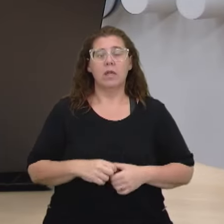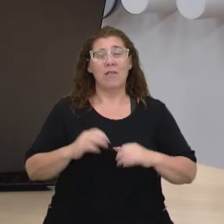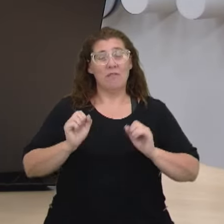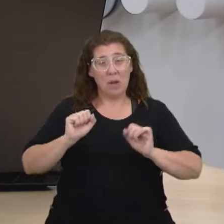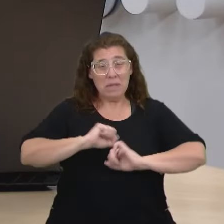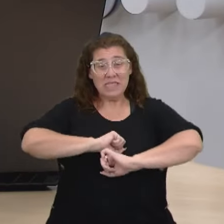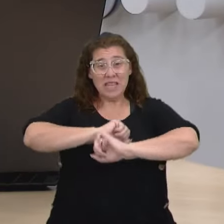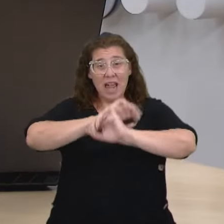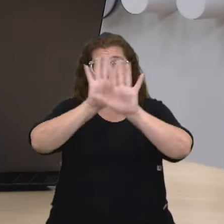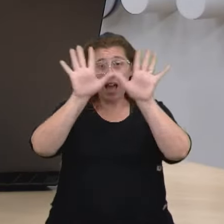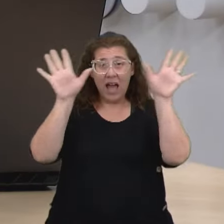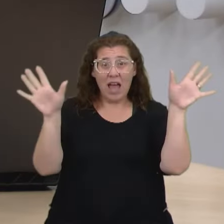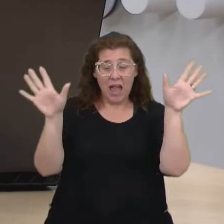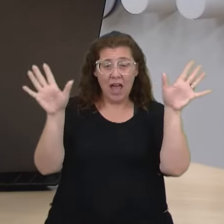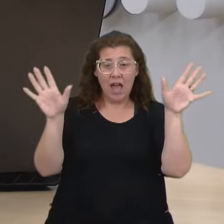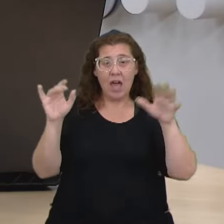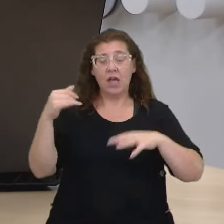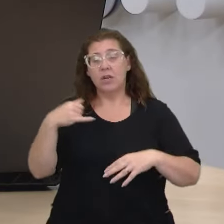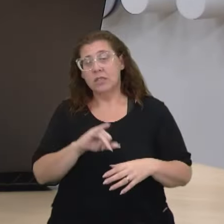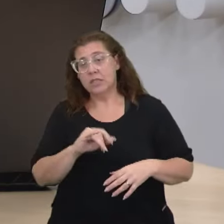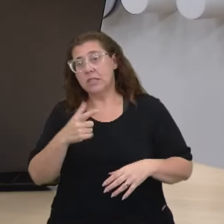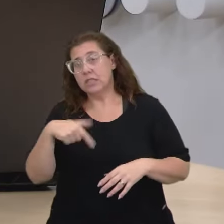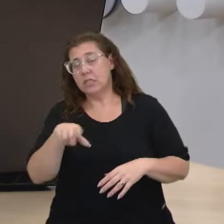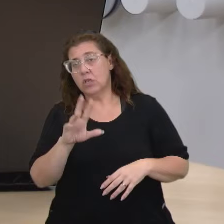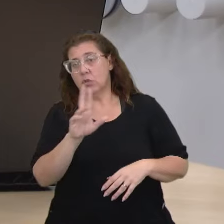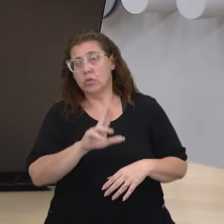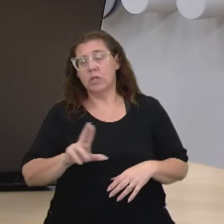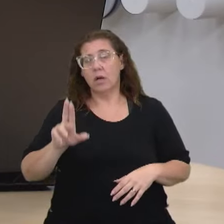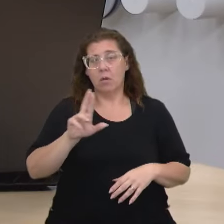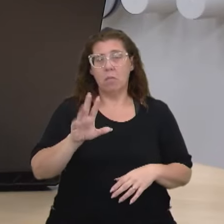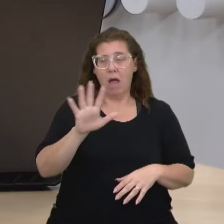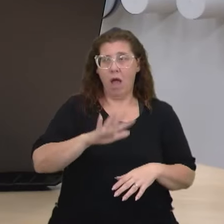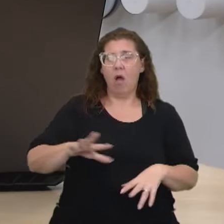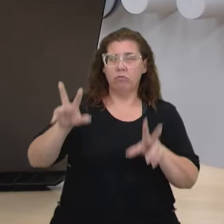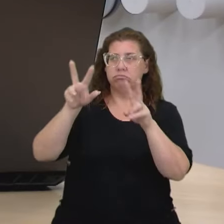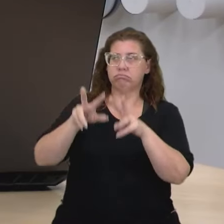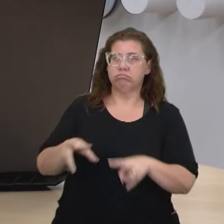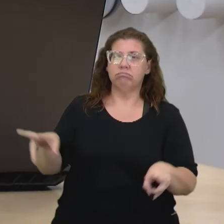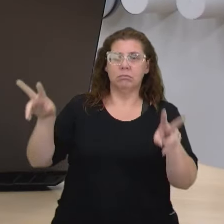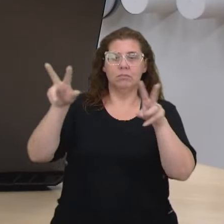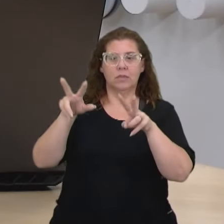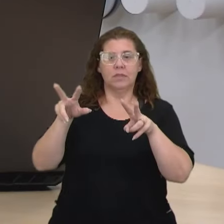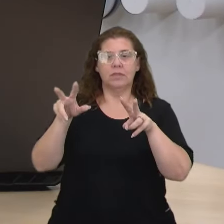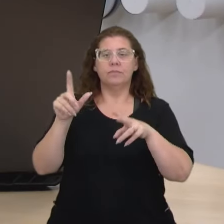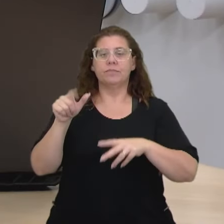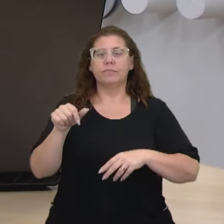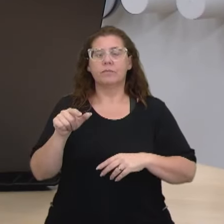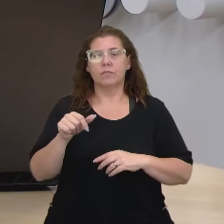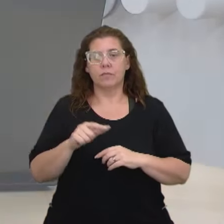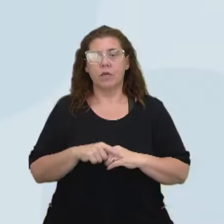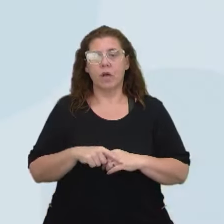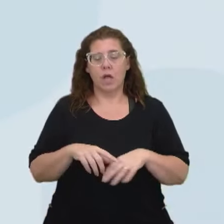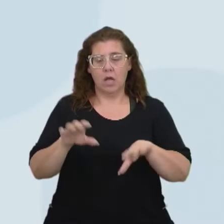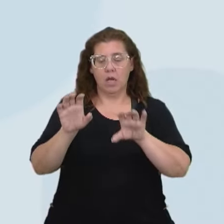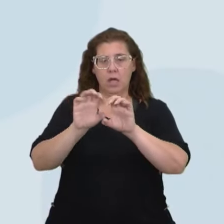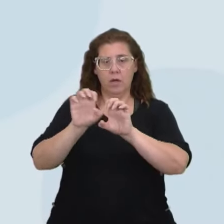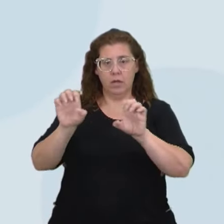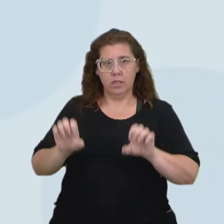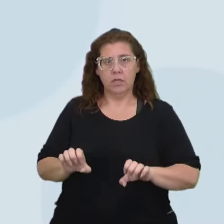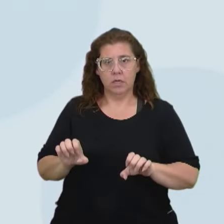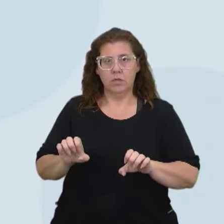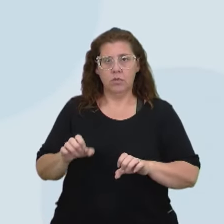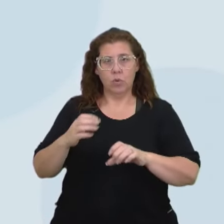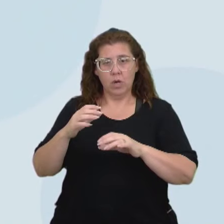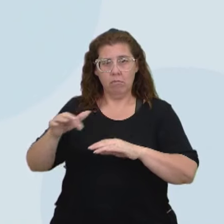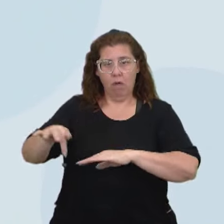mais claro se a gente apelar para um recurso visual, que é a estrutura